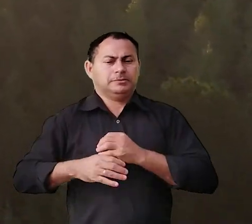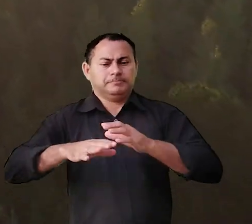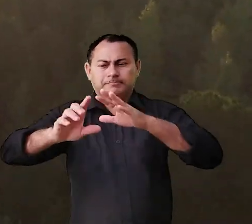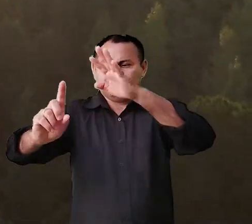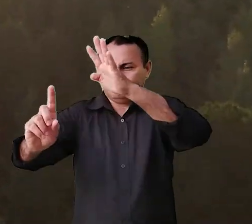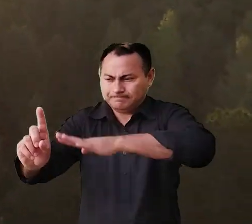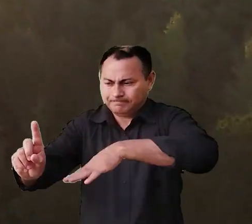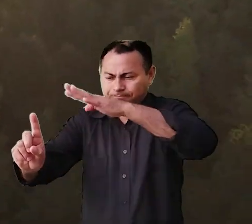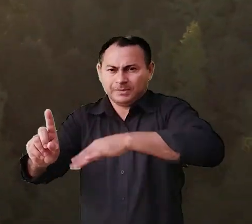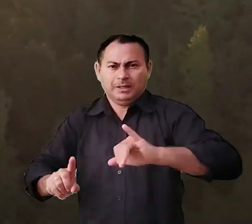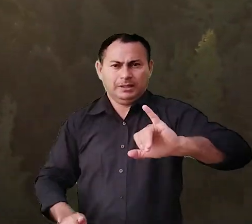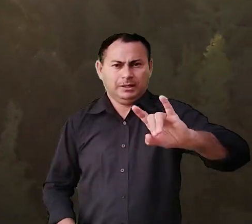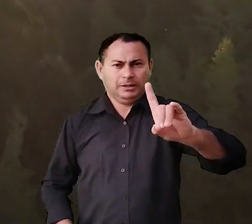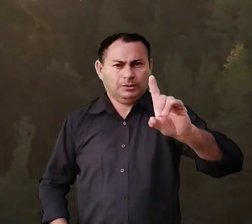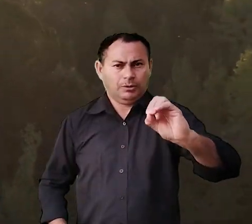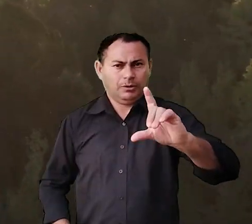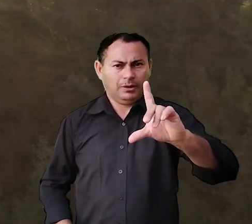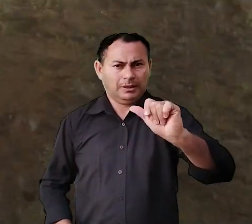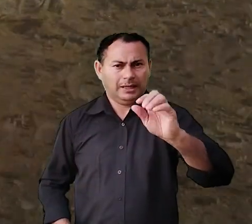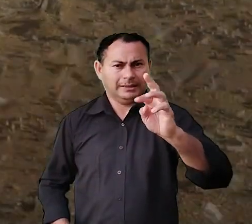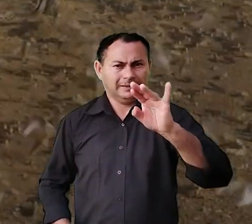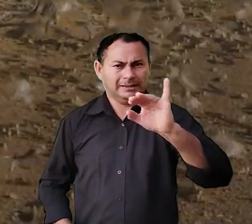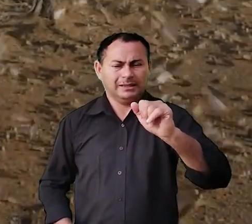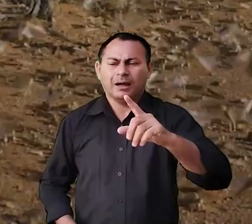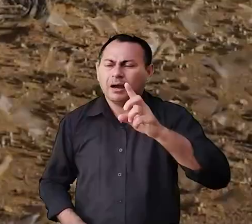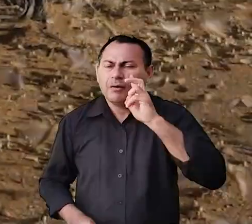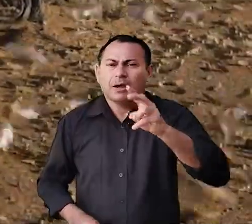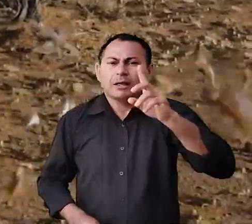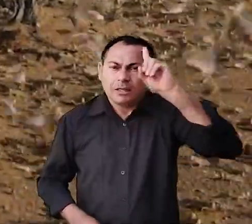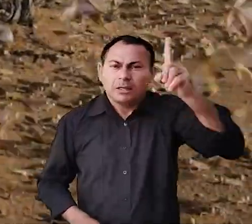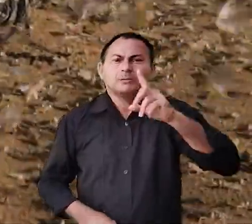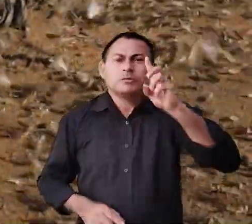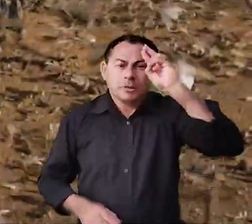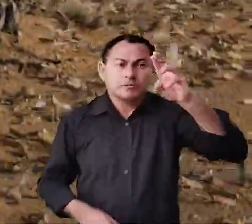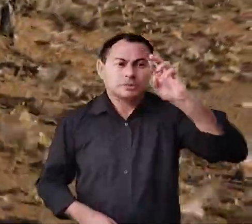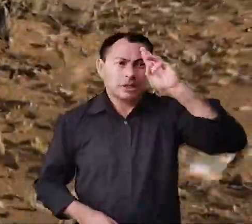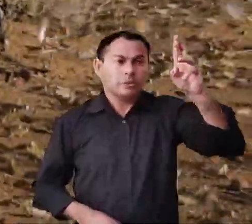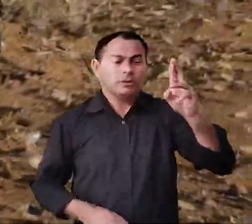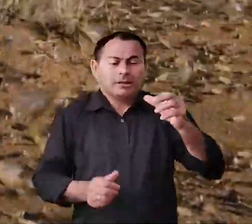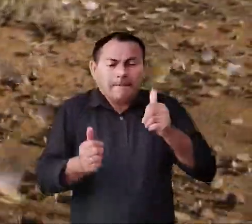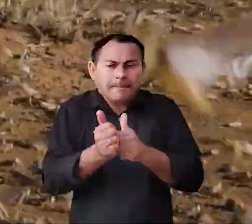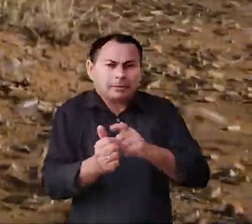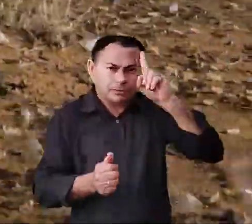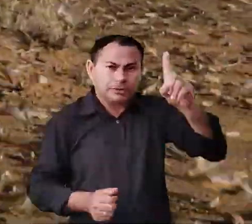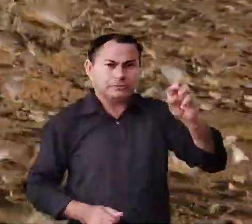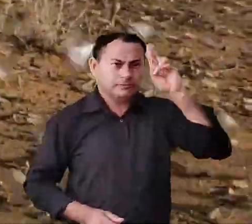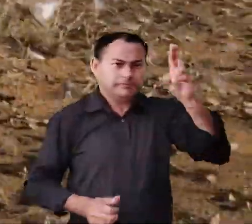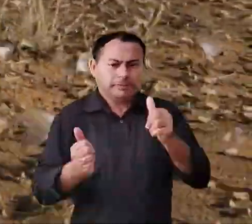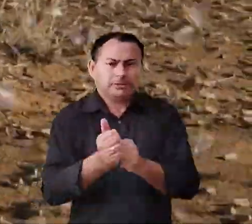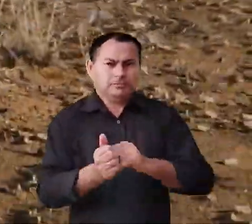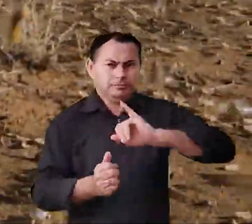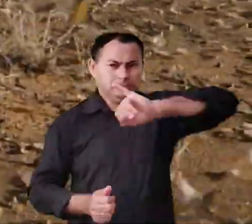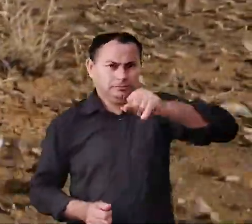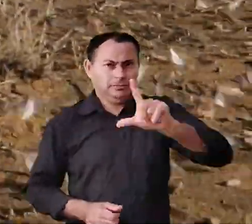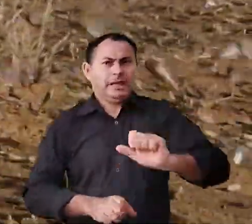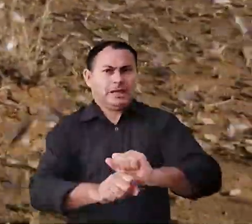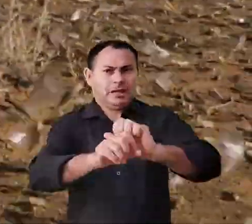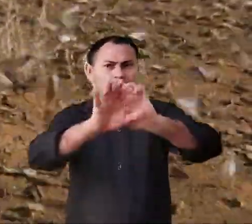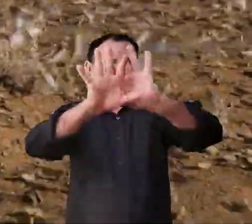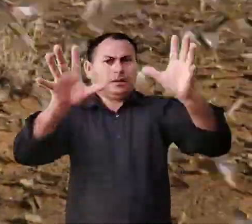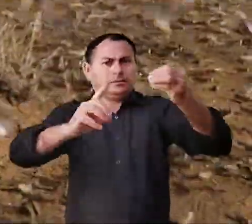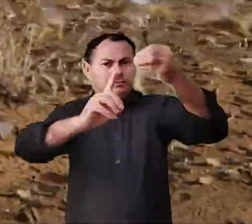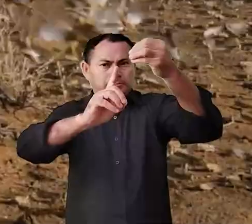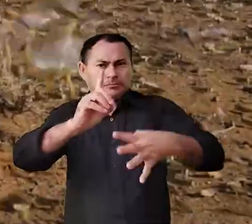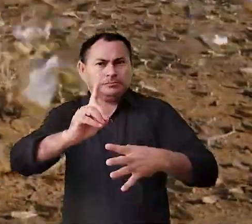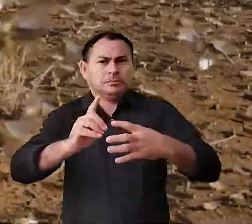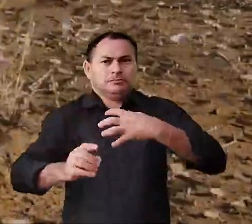pecado de idolatria. Ele anuncia: aquele dia, sim, o dia do Senhor está próximo. Joel é muito